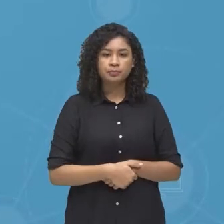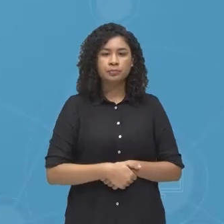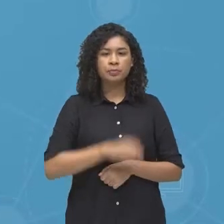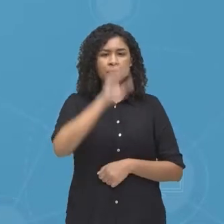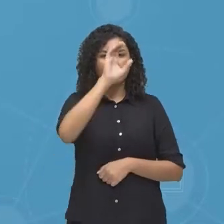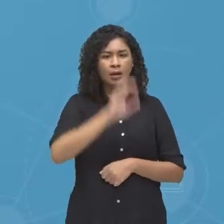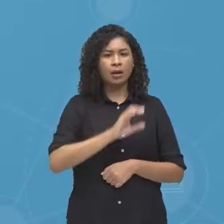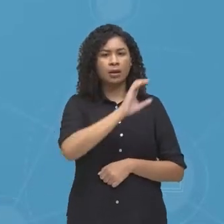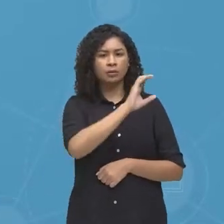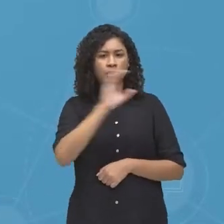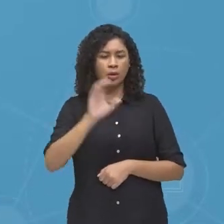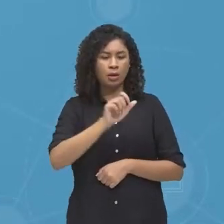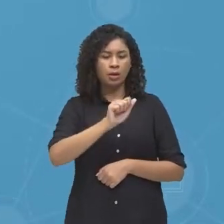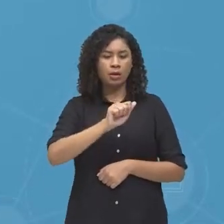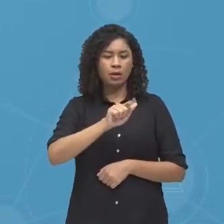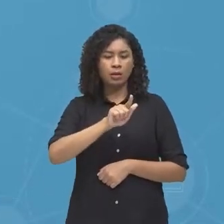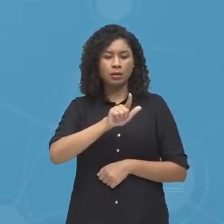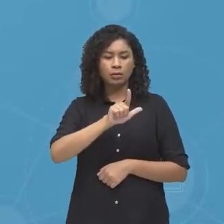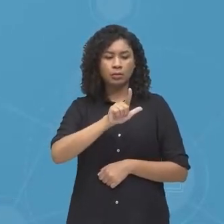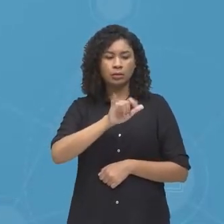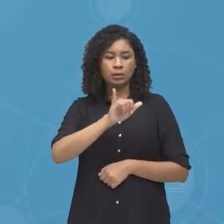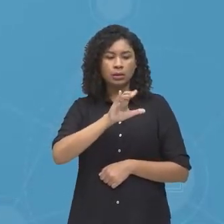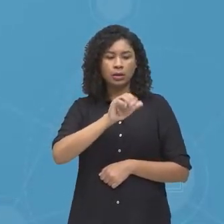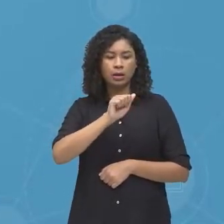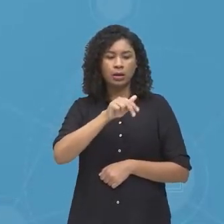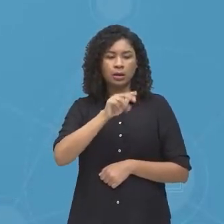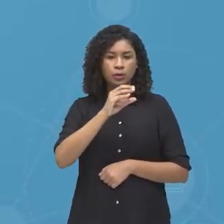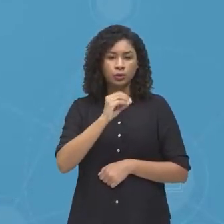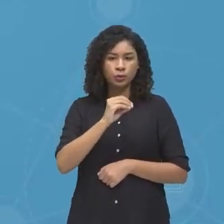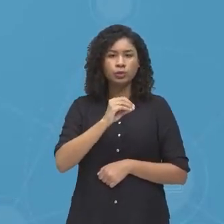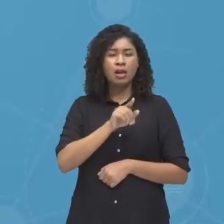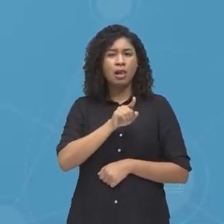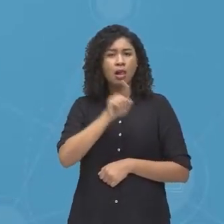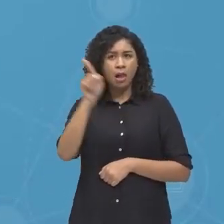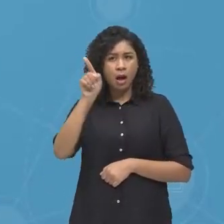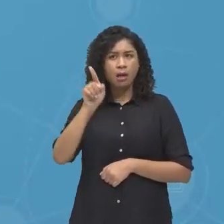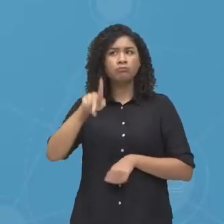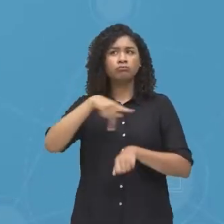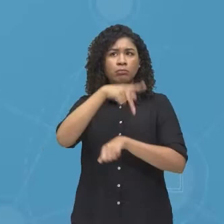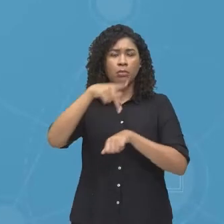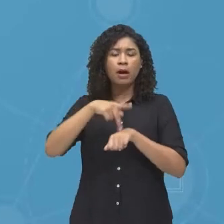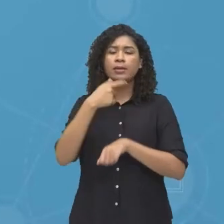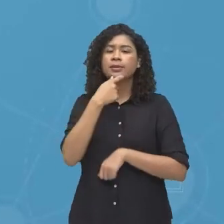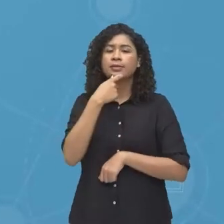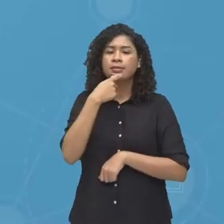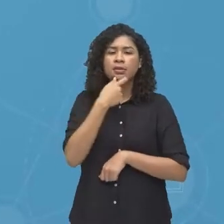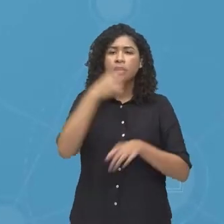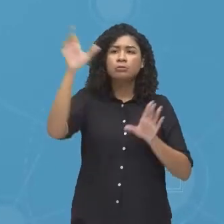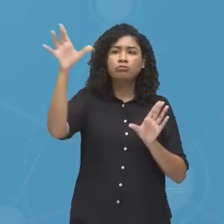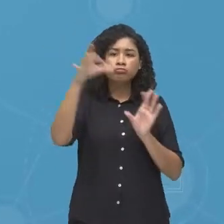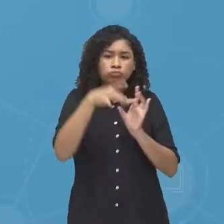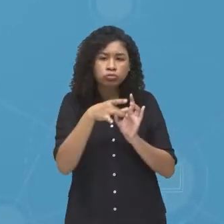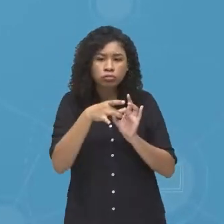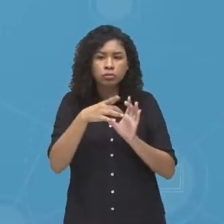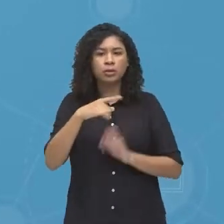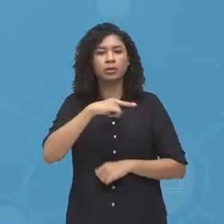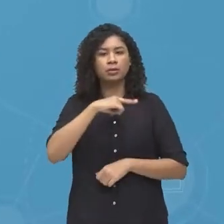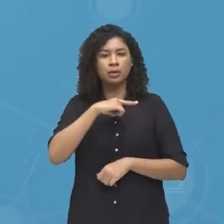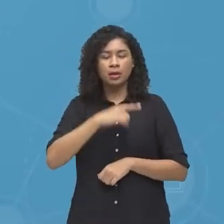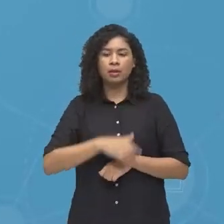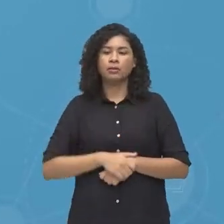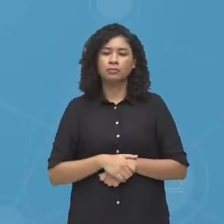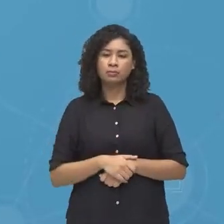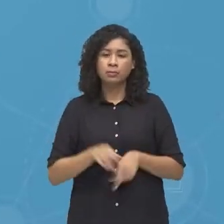diretamente com a comunhão anglicana na Inglaterra. Os ortodoxos, que têm a sua ligação com as igrejas